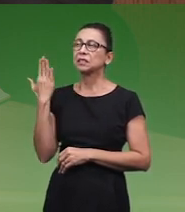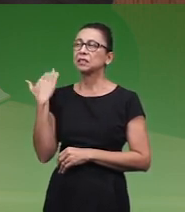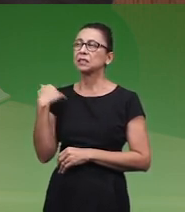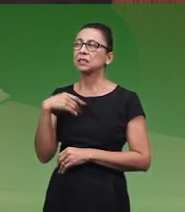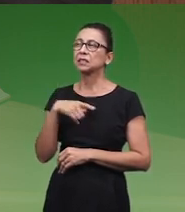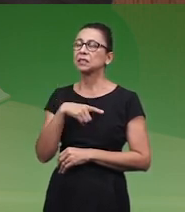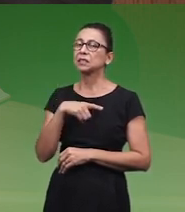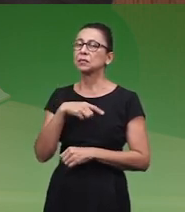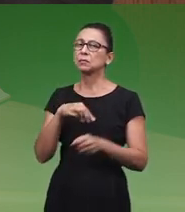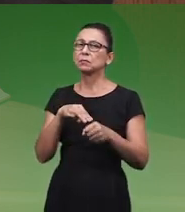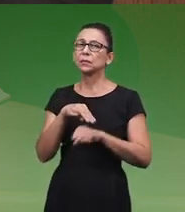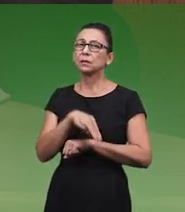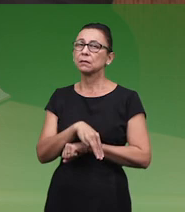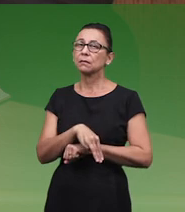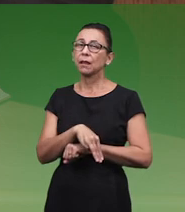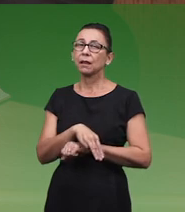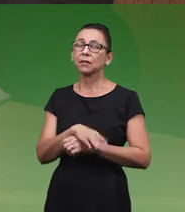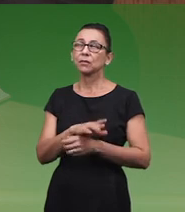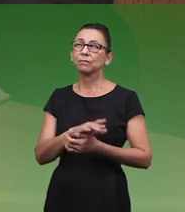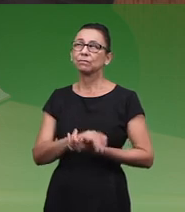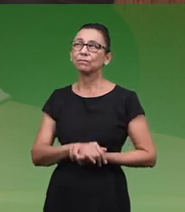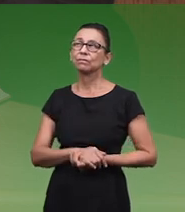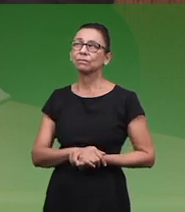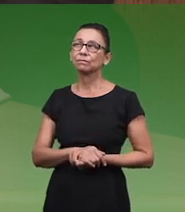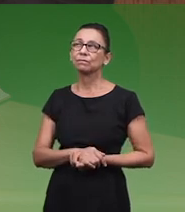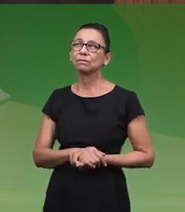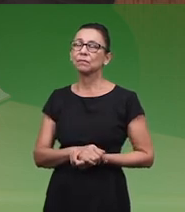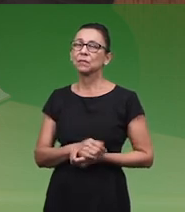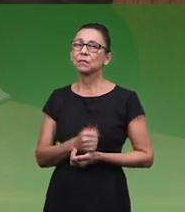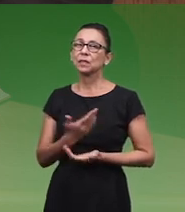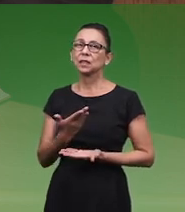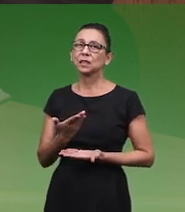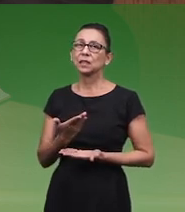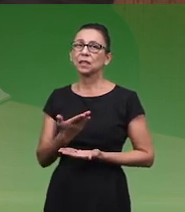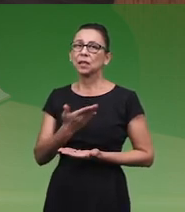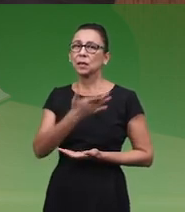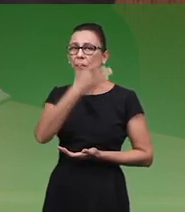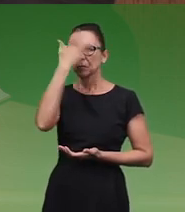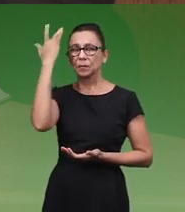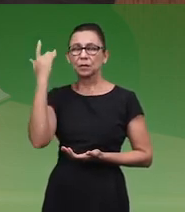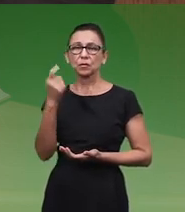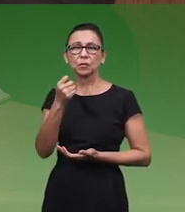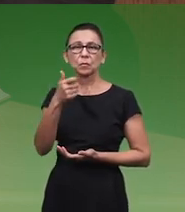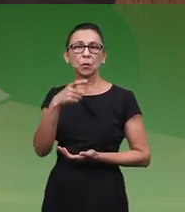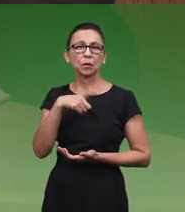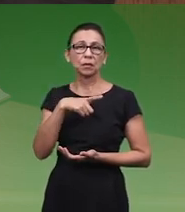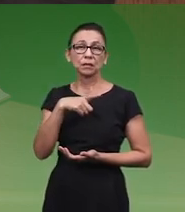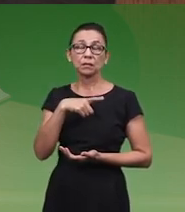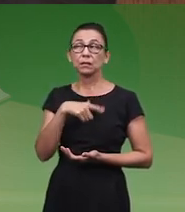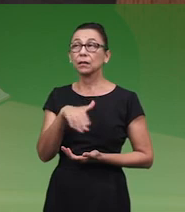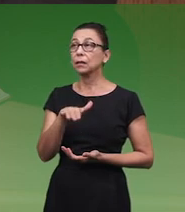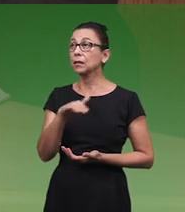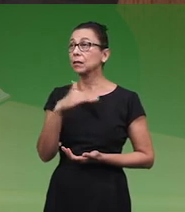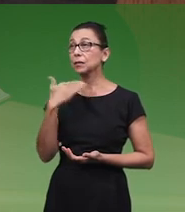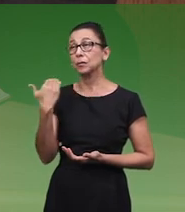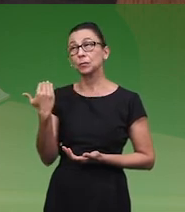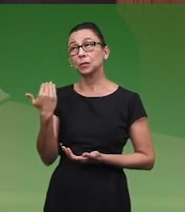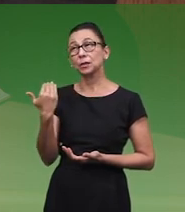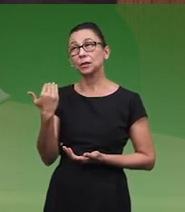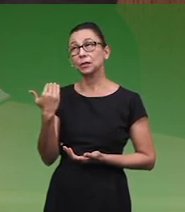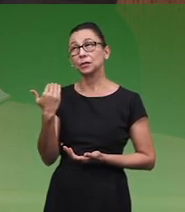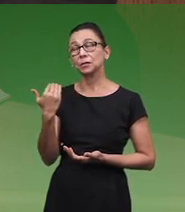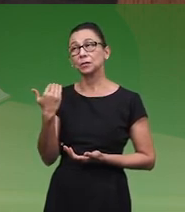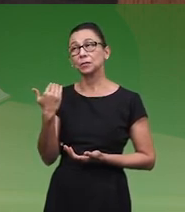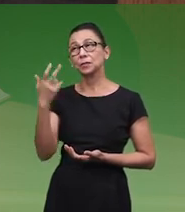assim, raro, né? Ele está partiu. Reparte